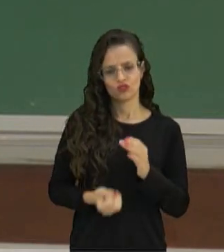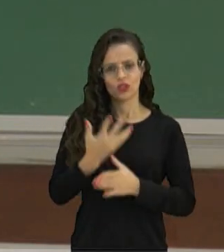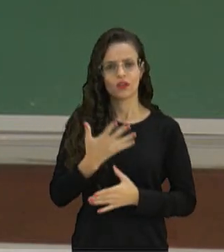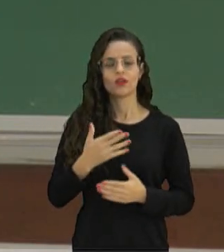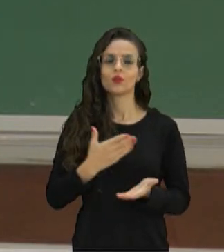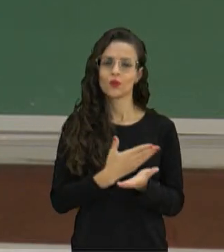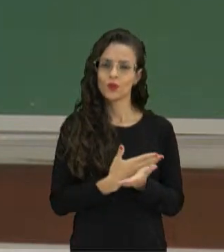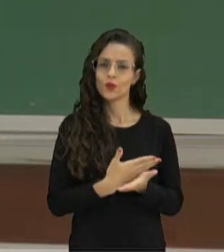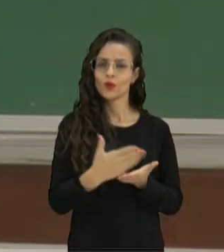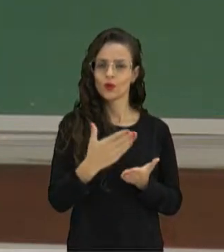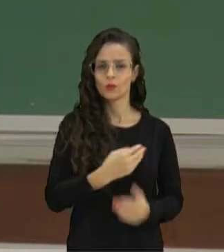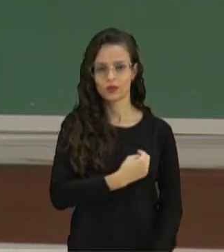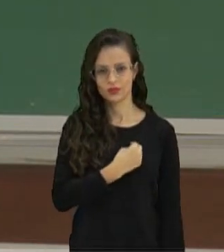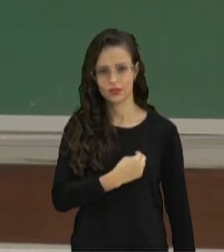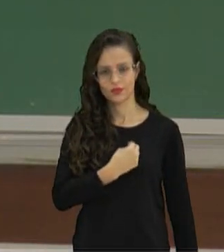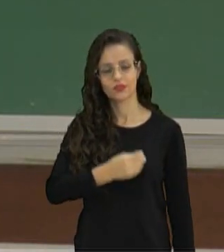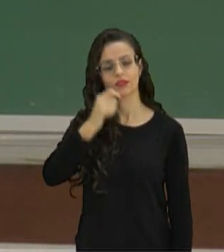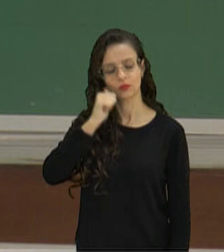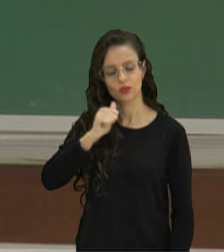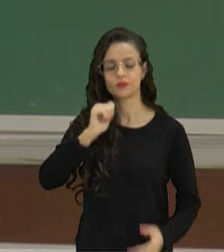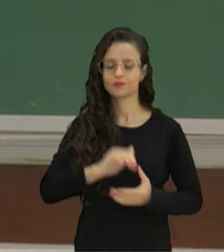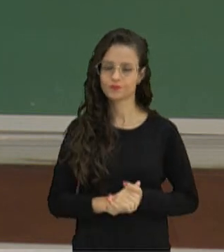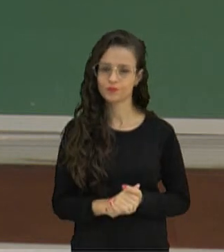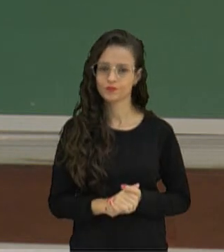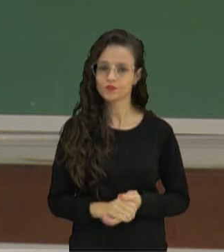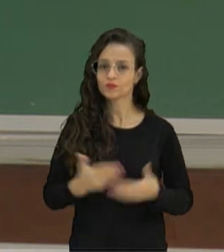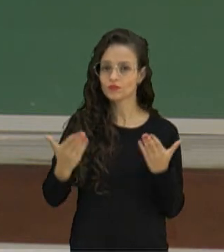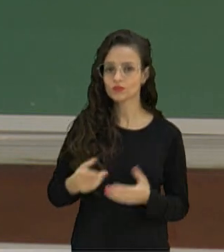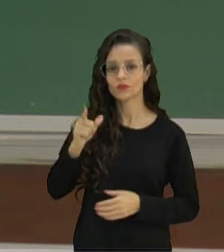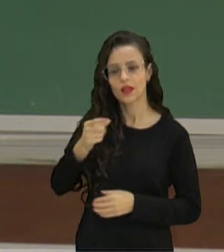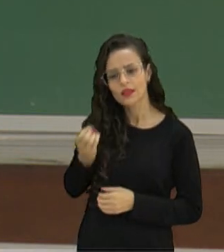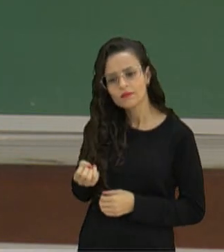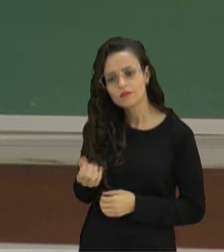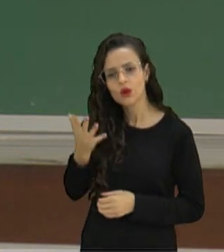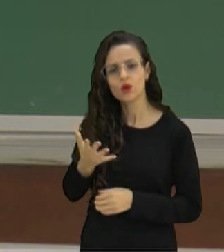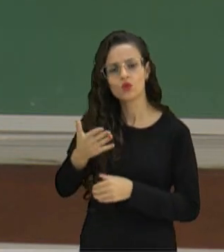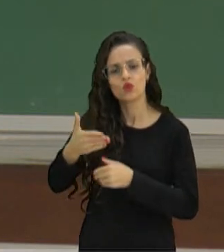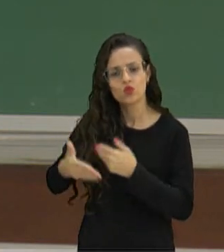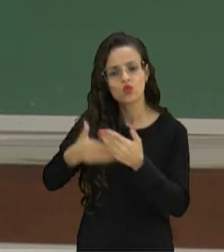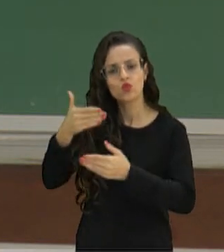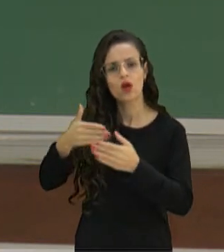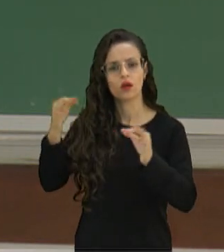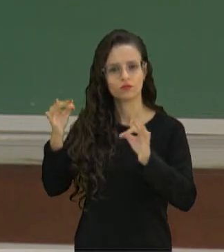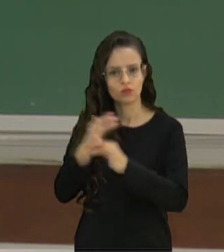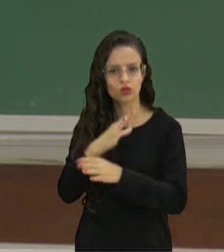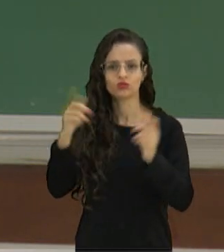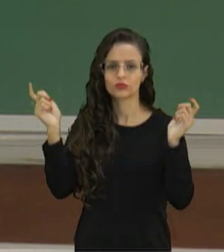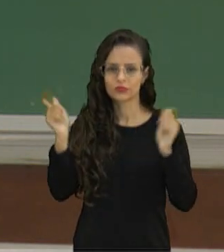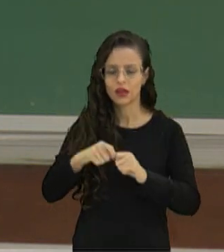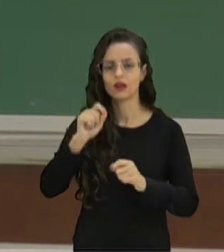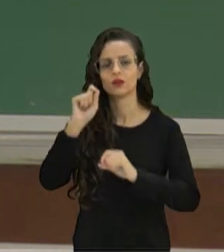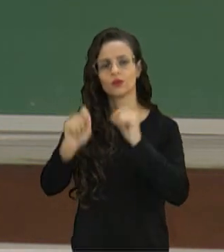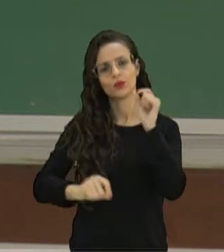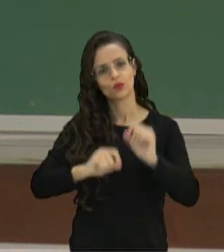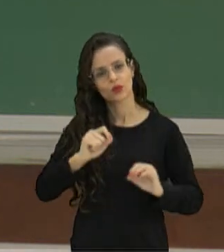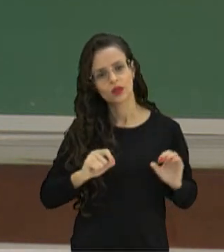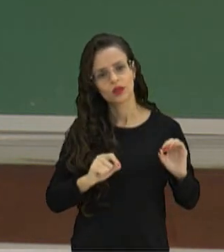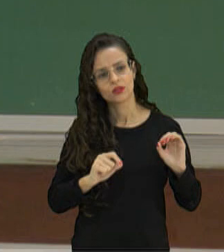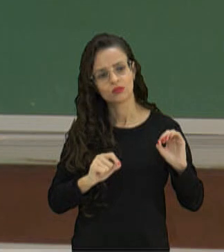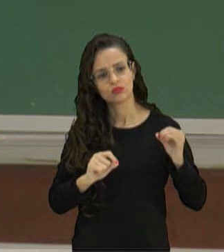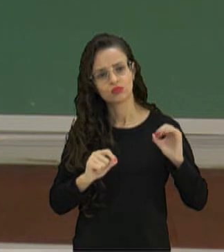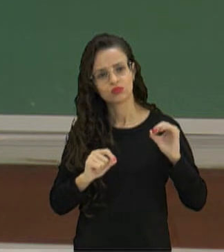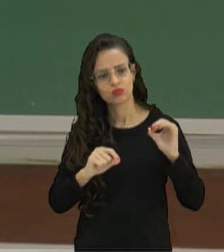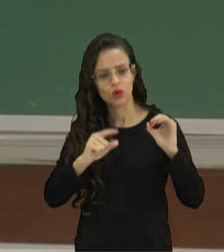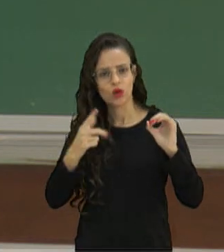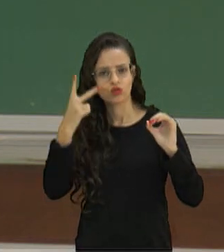início da vida da mulher. Então, ali eles estão sendo maturados, a fim de que eles possam ganhar o